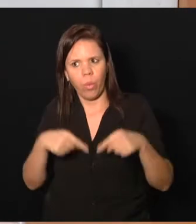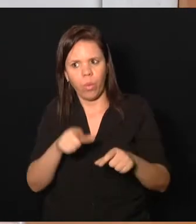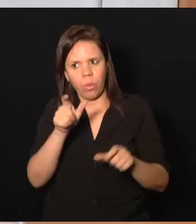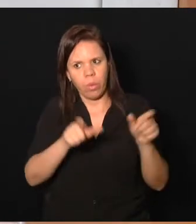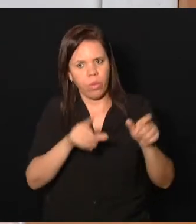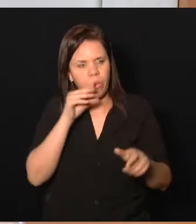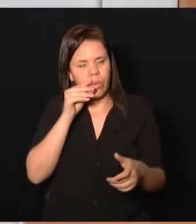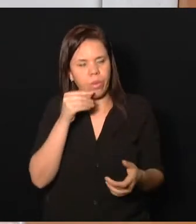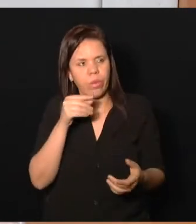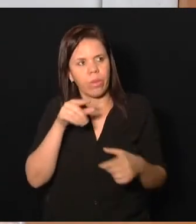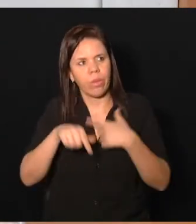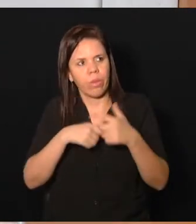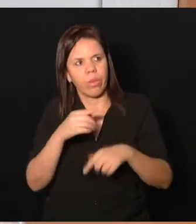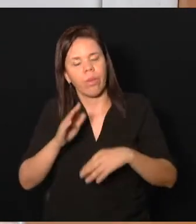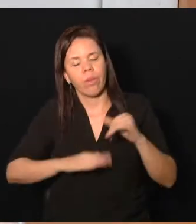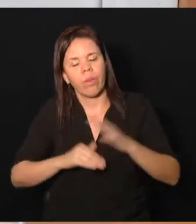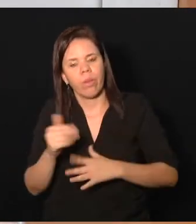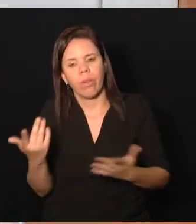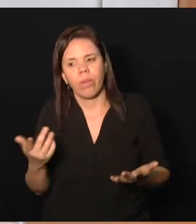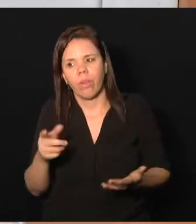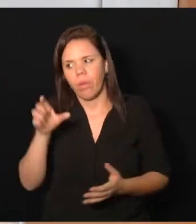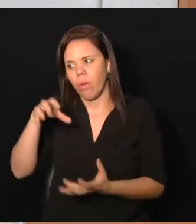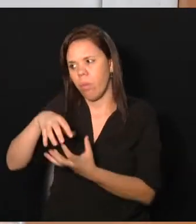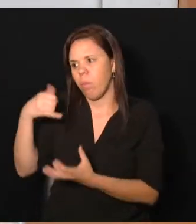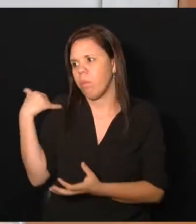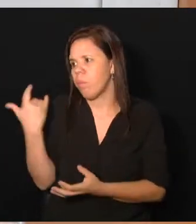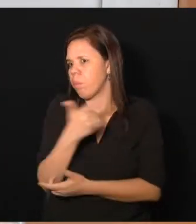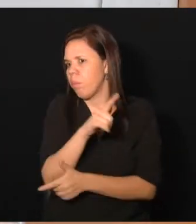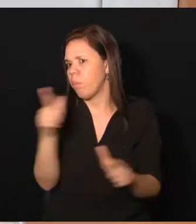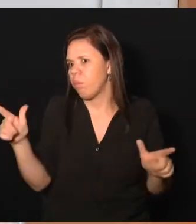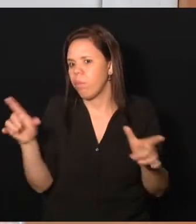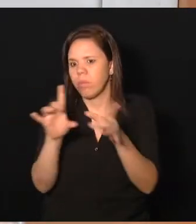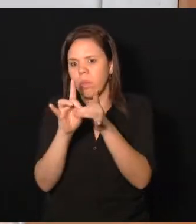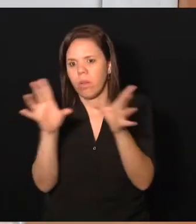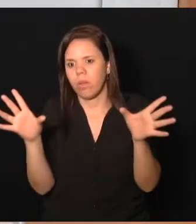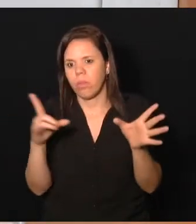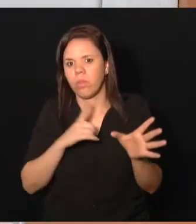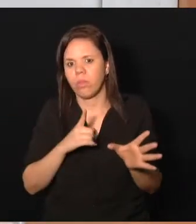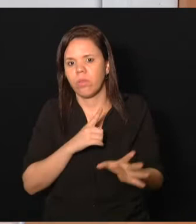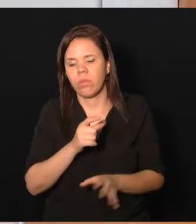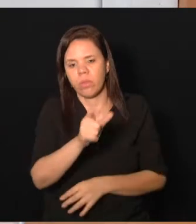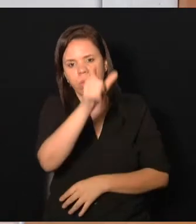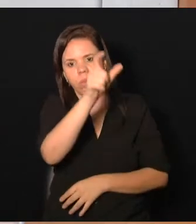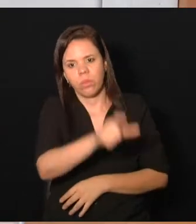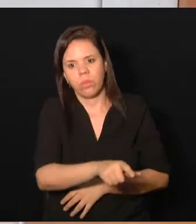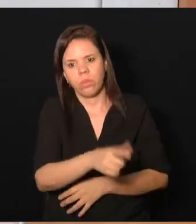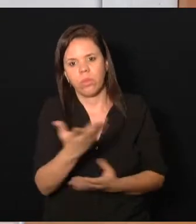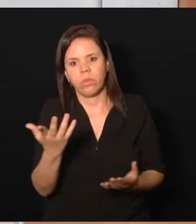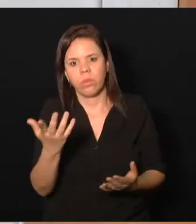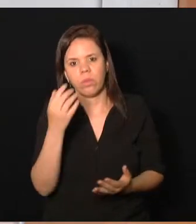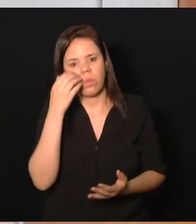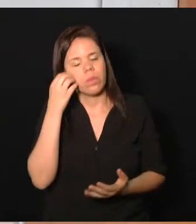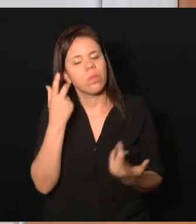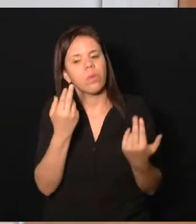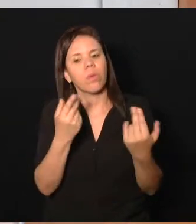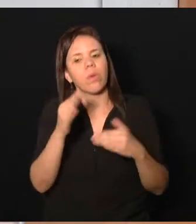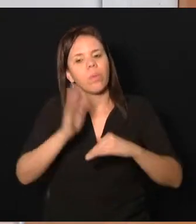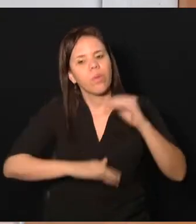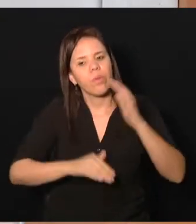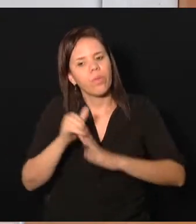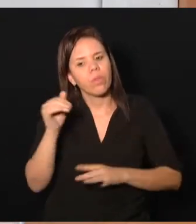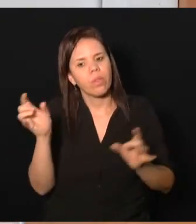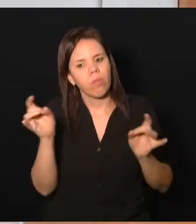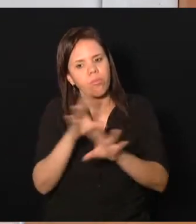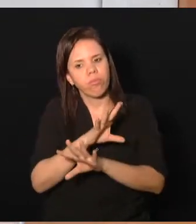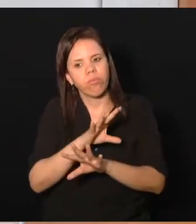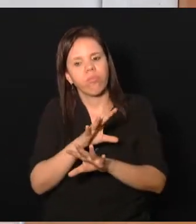uma violência ao idoso, porque o idoso não pode ter a liberdade de ter pessoas com uma profissão regulamentada